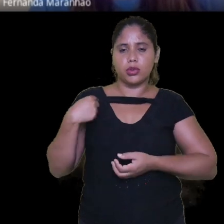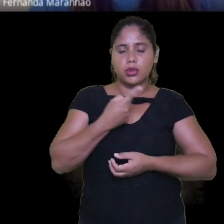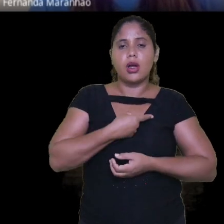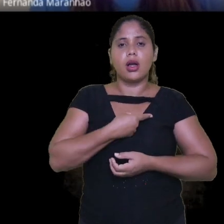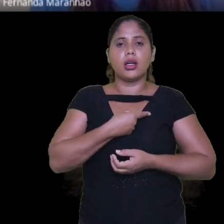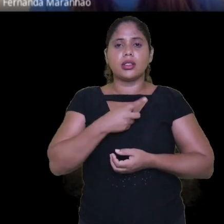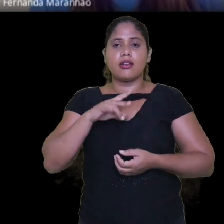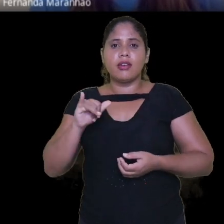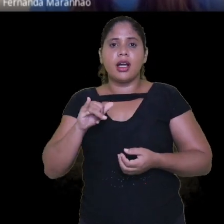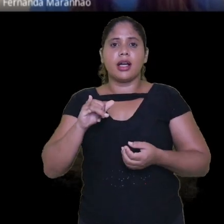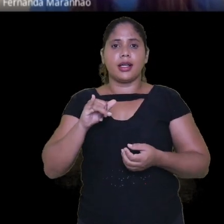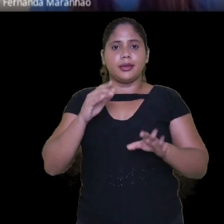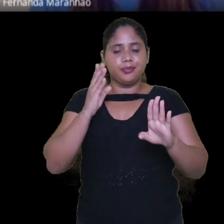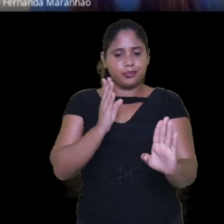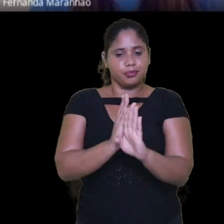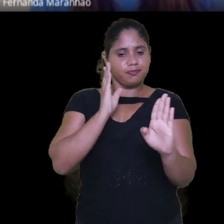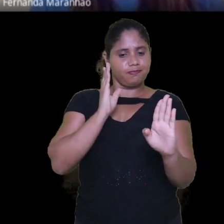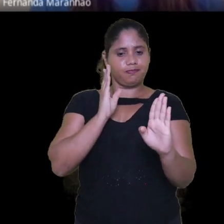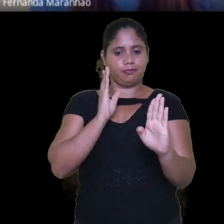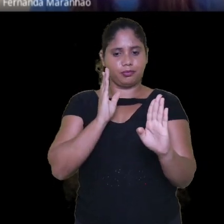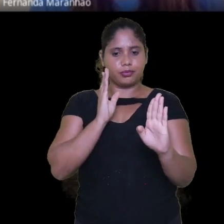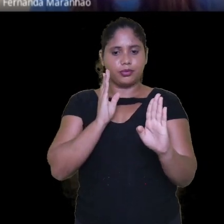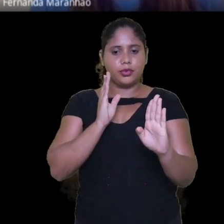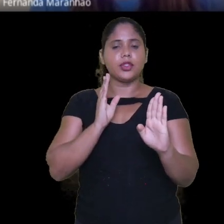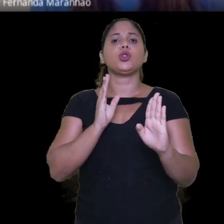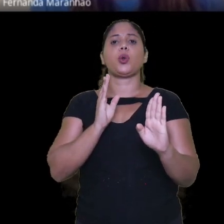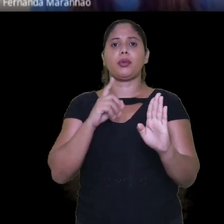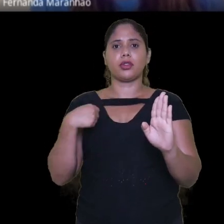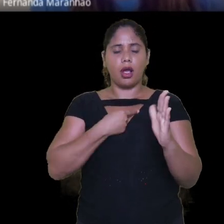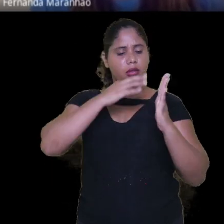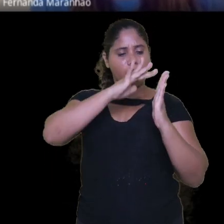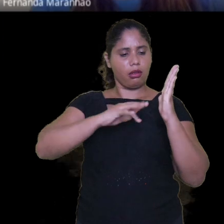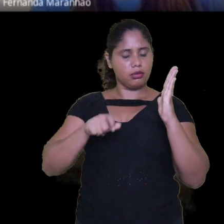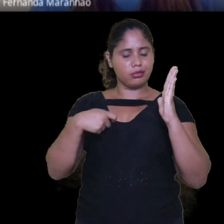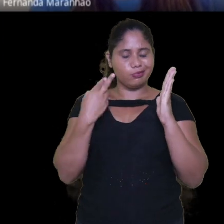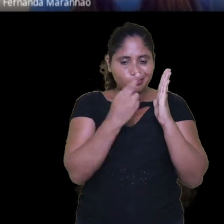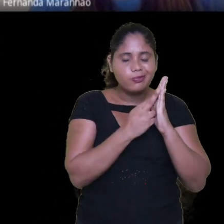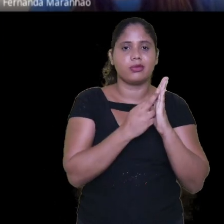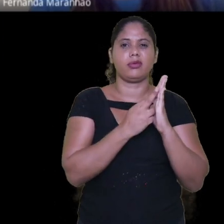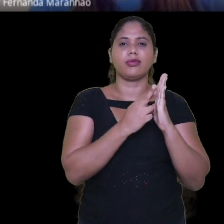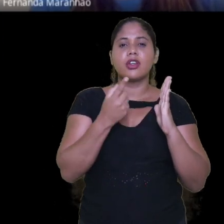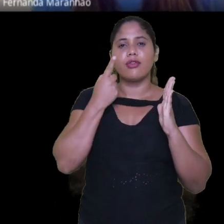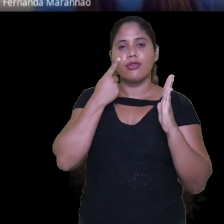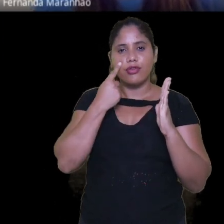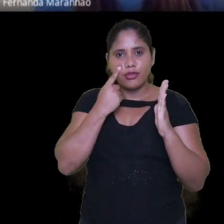europeus. Esse grupo reúne-se a cada 2 anos para redefinir quais os critérios